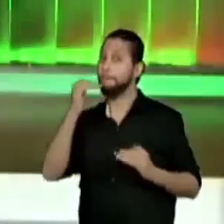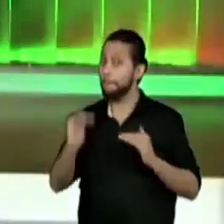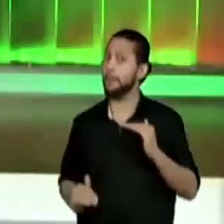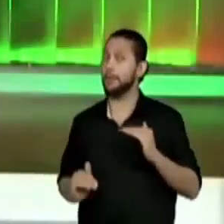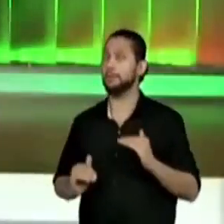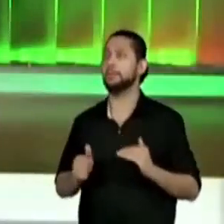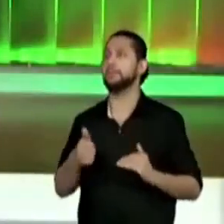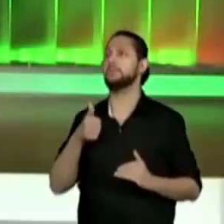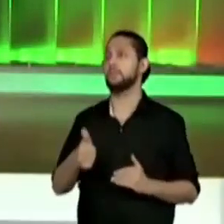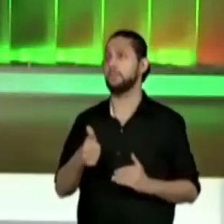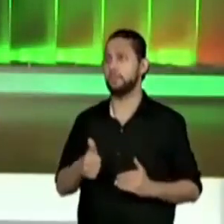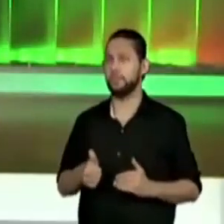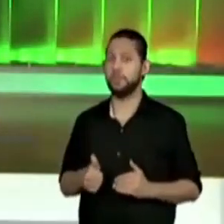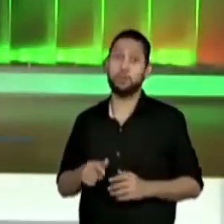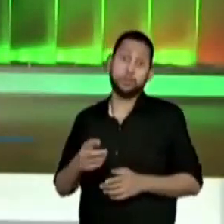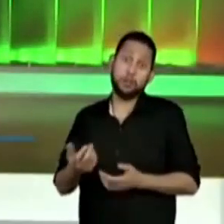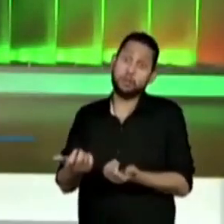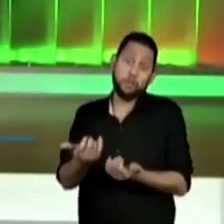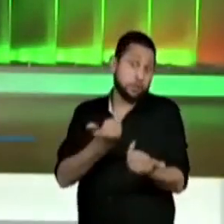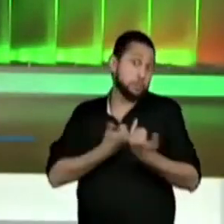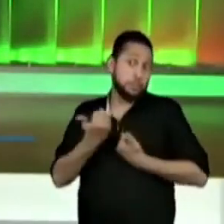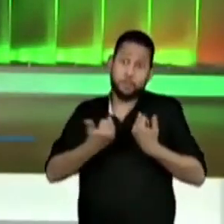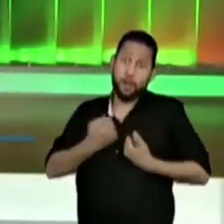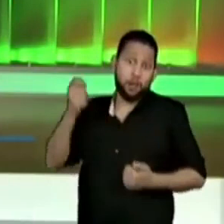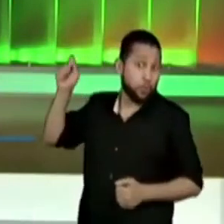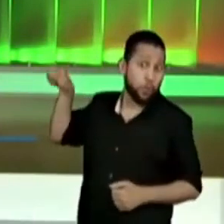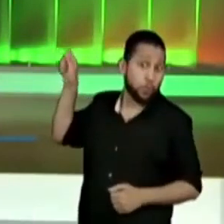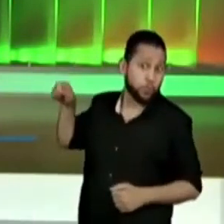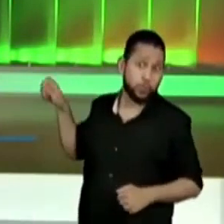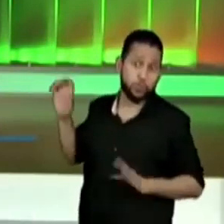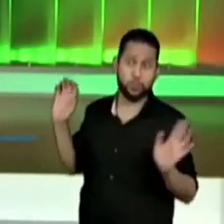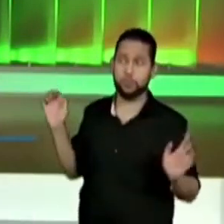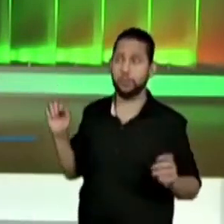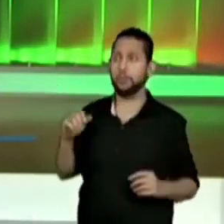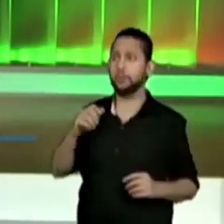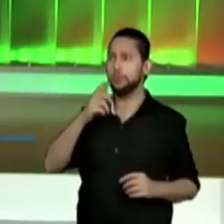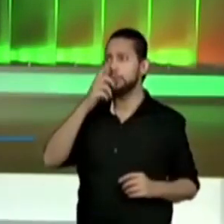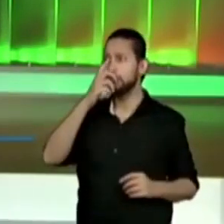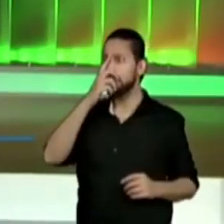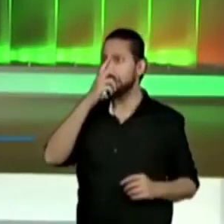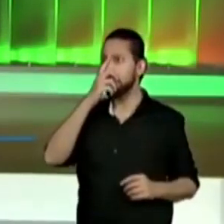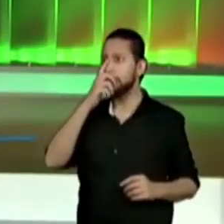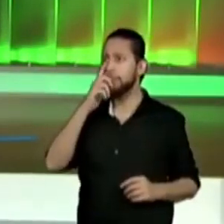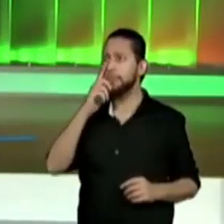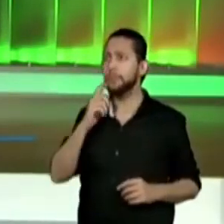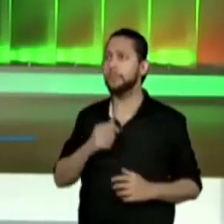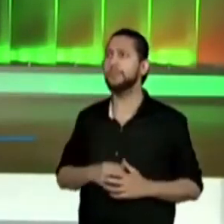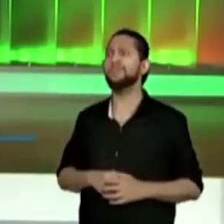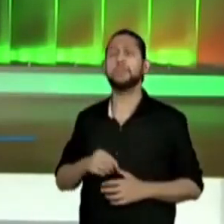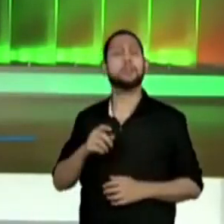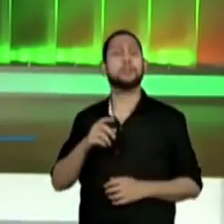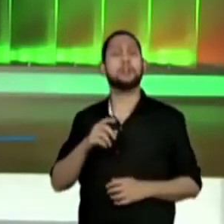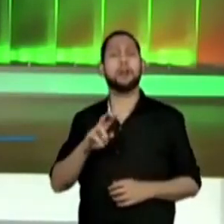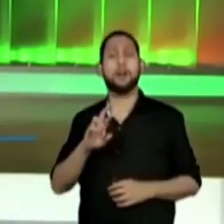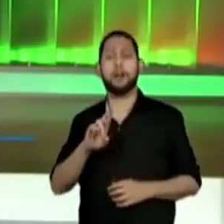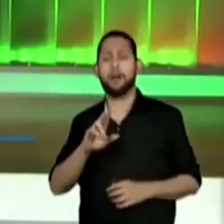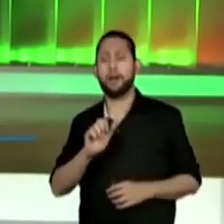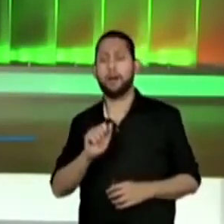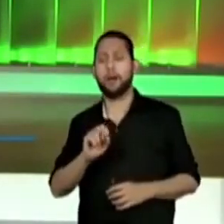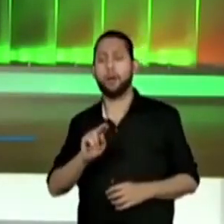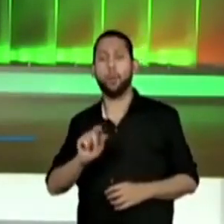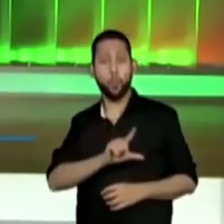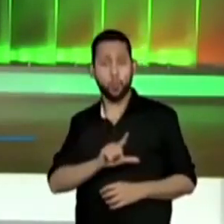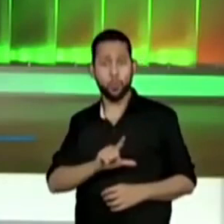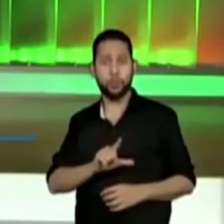menos estou indo aí na resposta de vocês professora onita e Raul